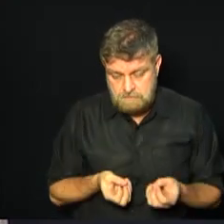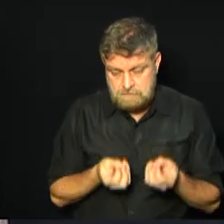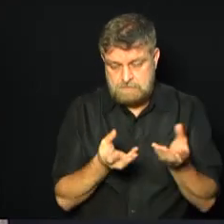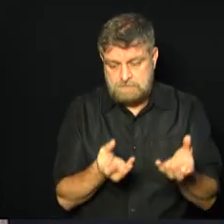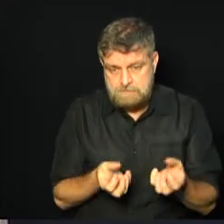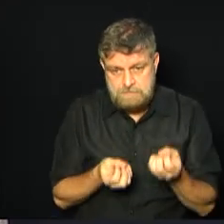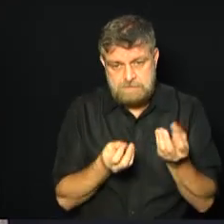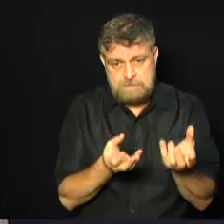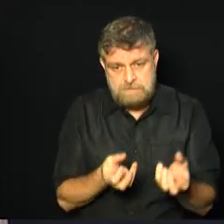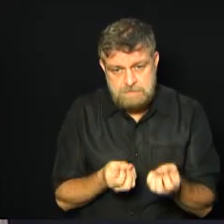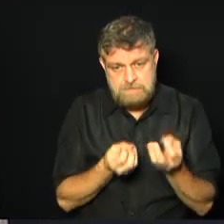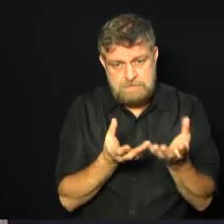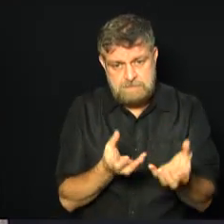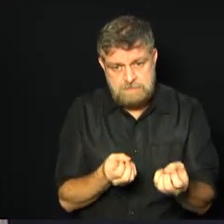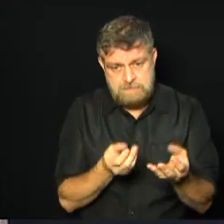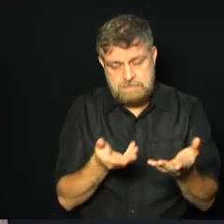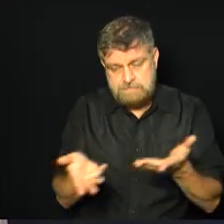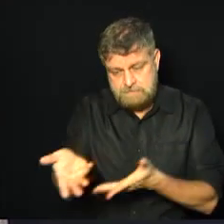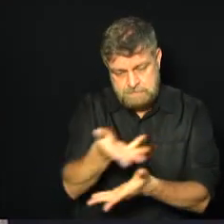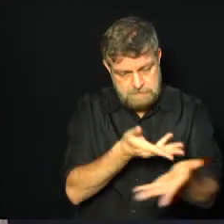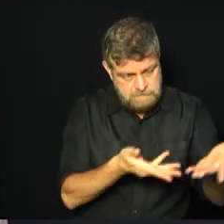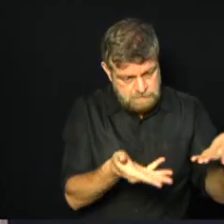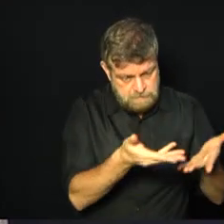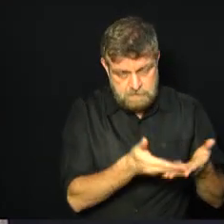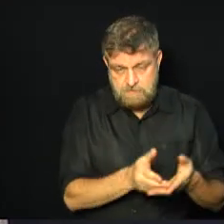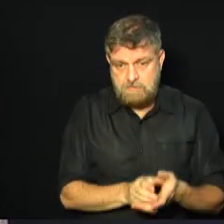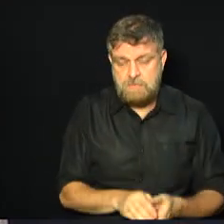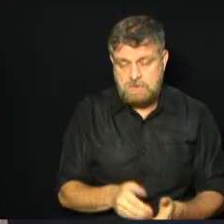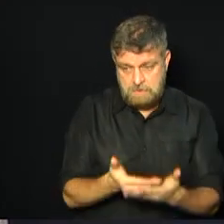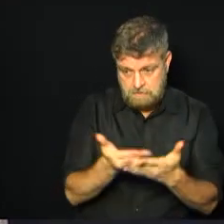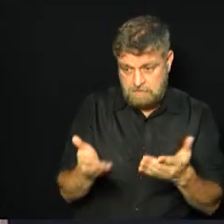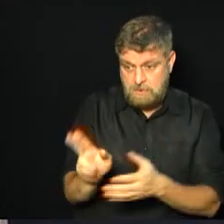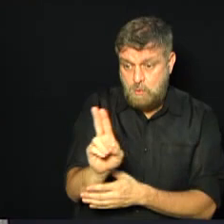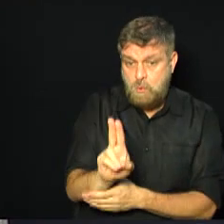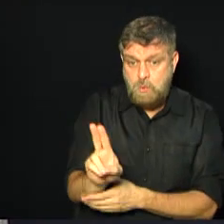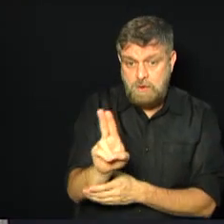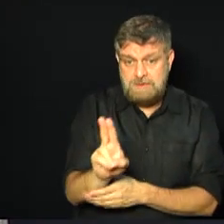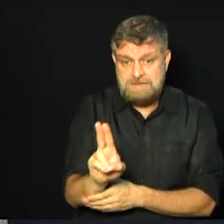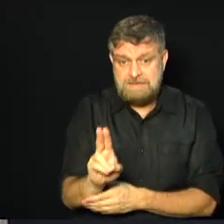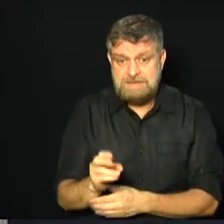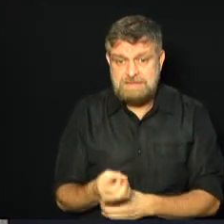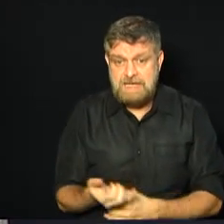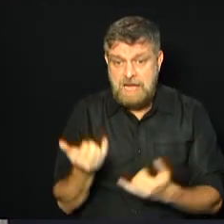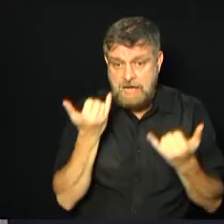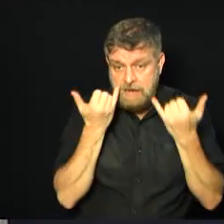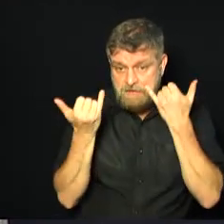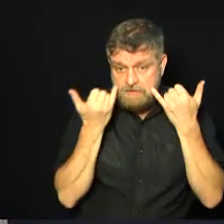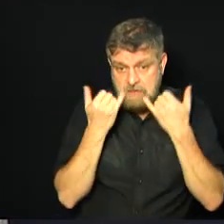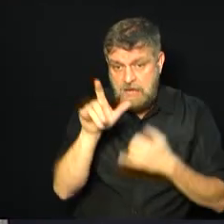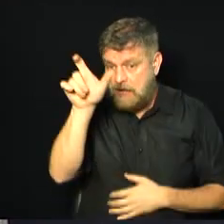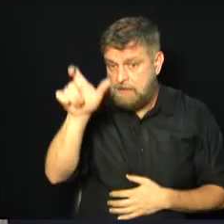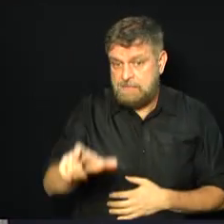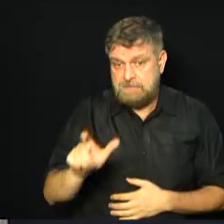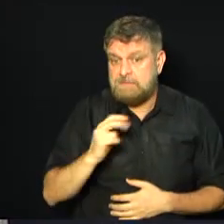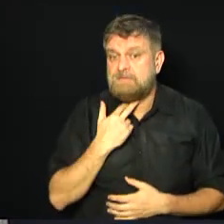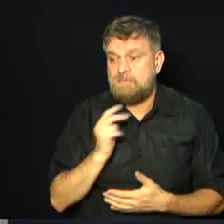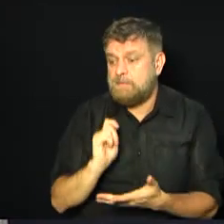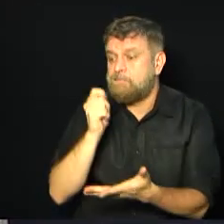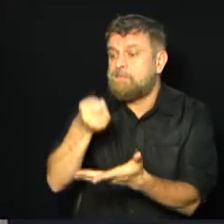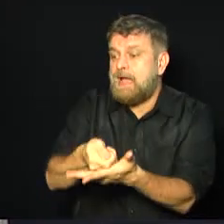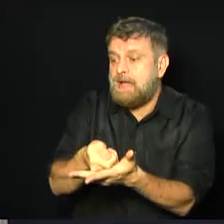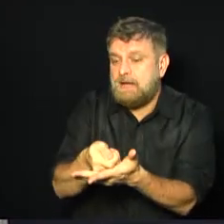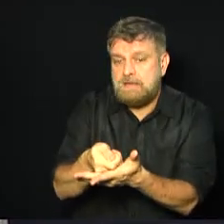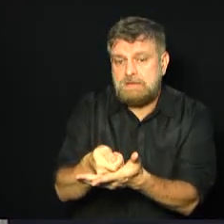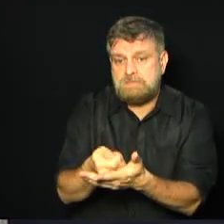vocês. De jeito que vocês possam usar essa informação e ajudar as pessoas que não têm condição de pagar para fazer isso.